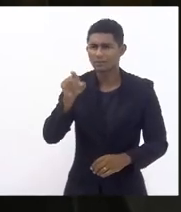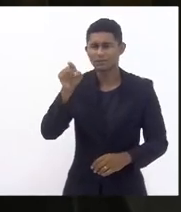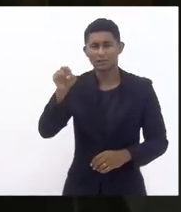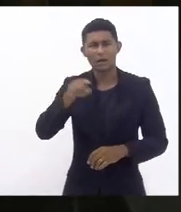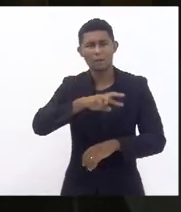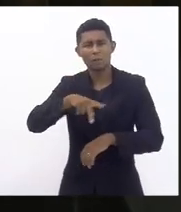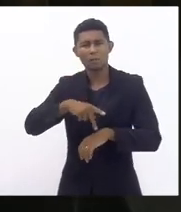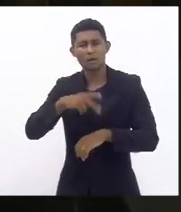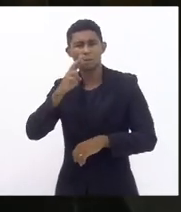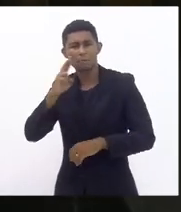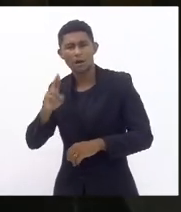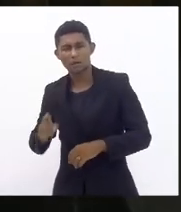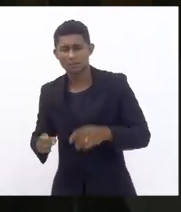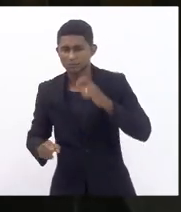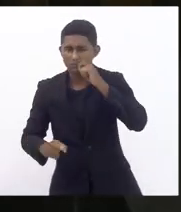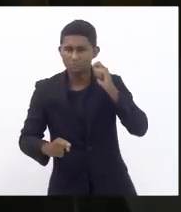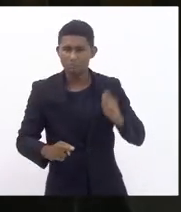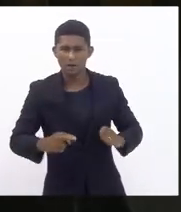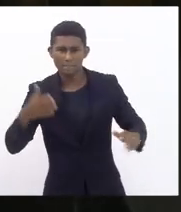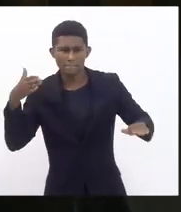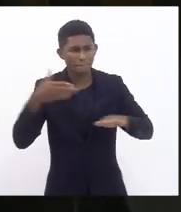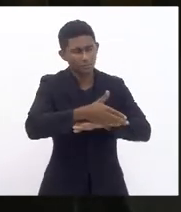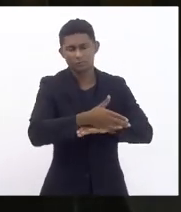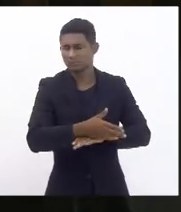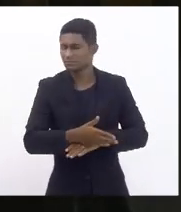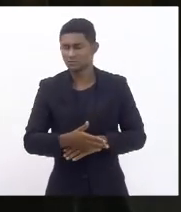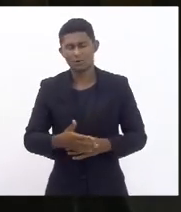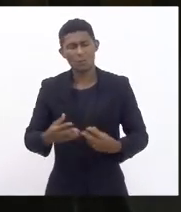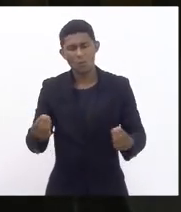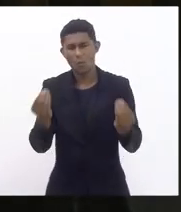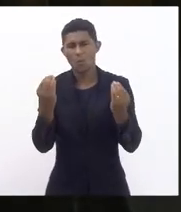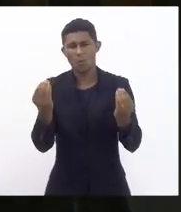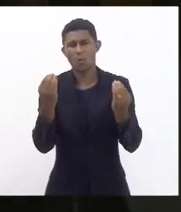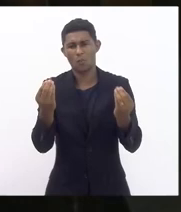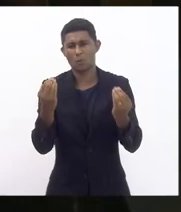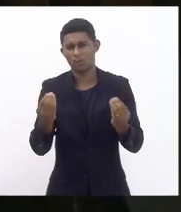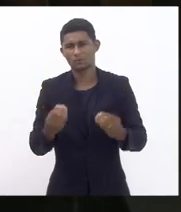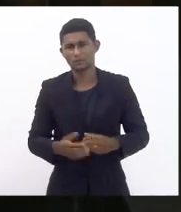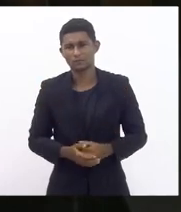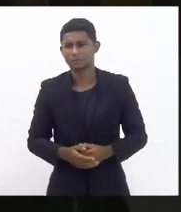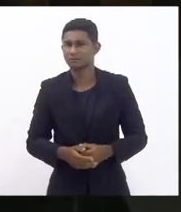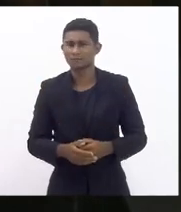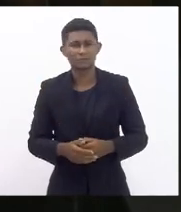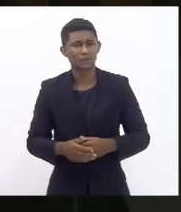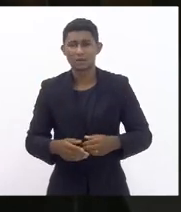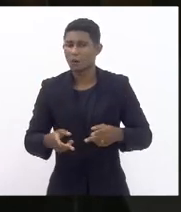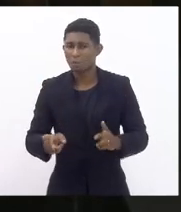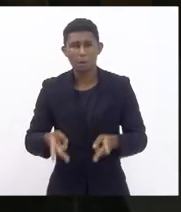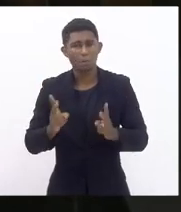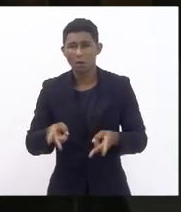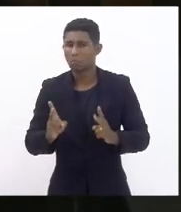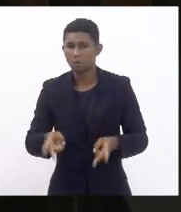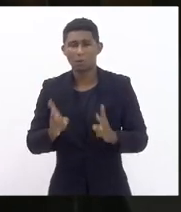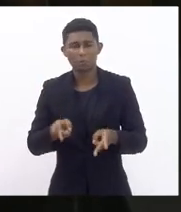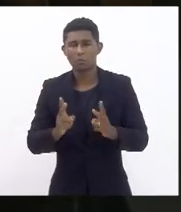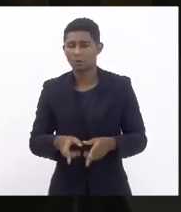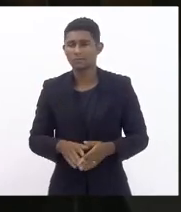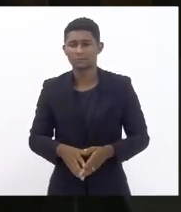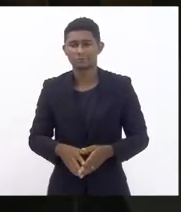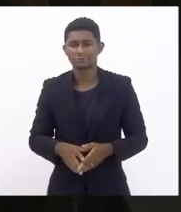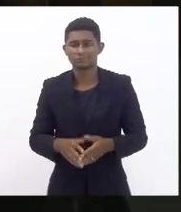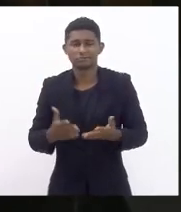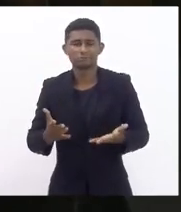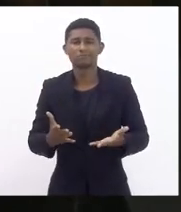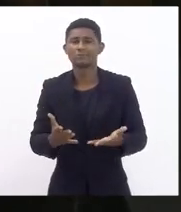um retrato de outras que ocorreram e que continuam a ocorrer, porque